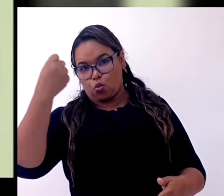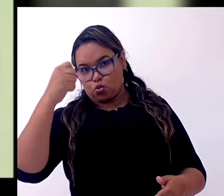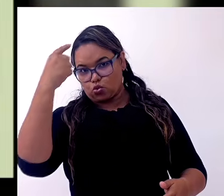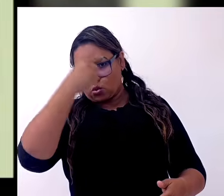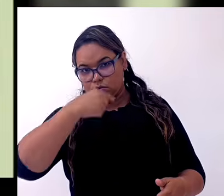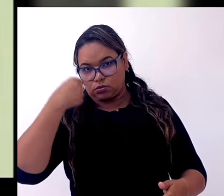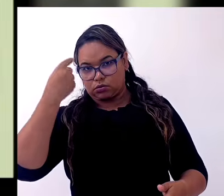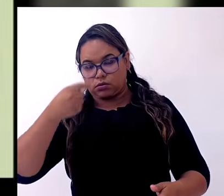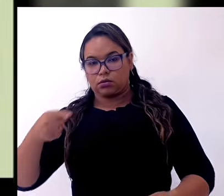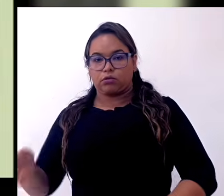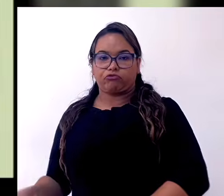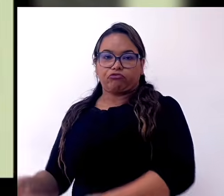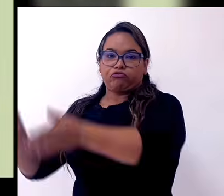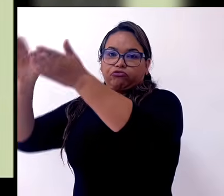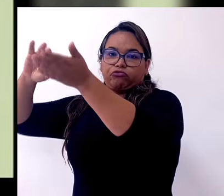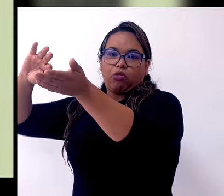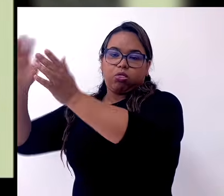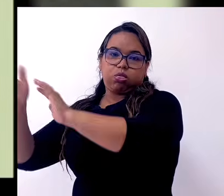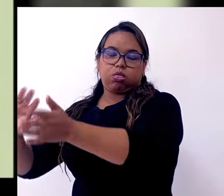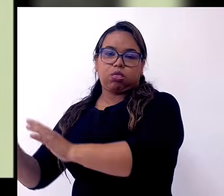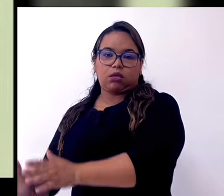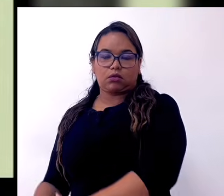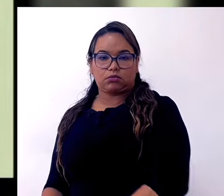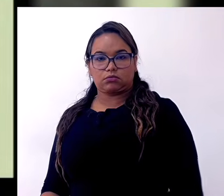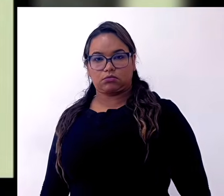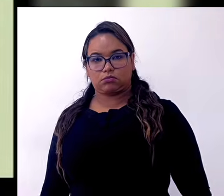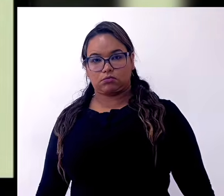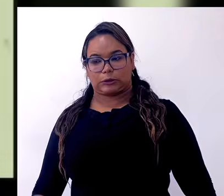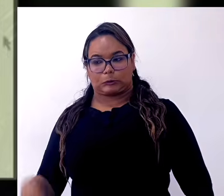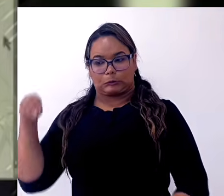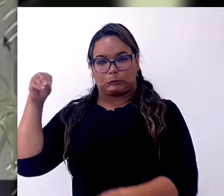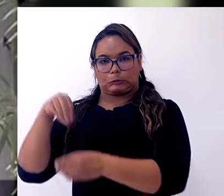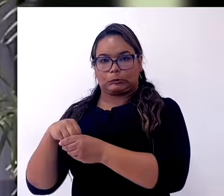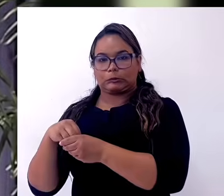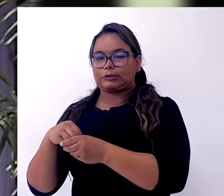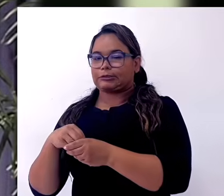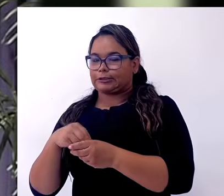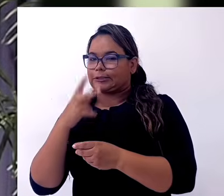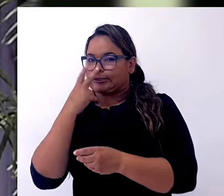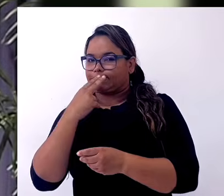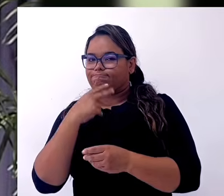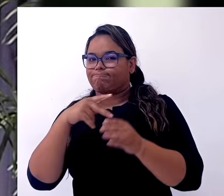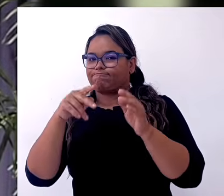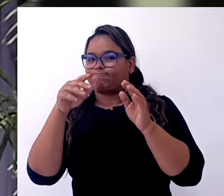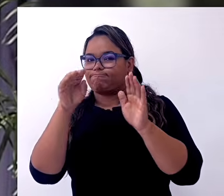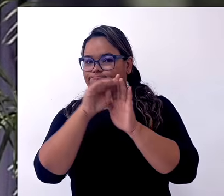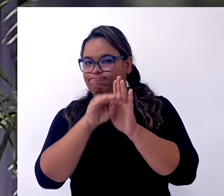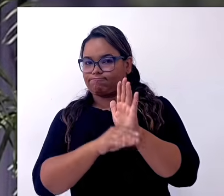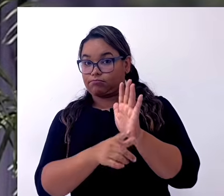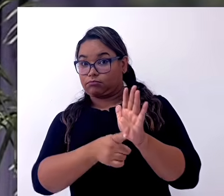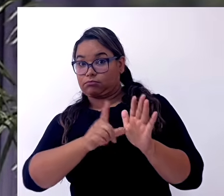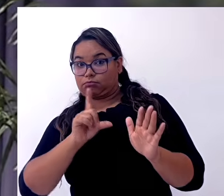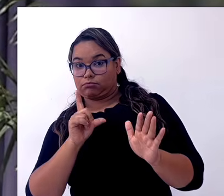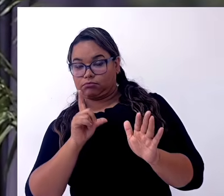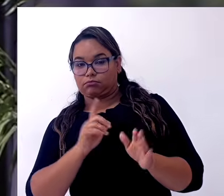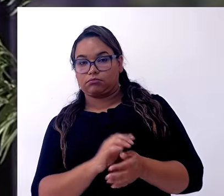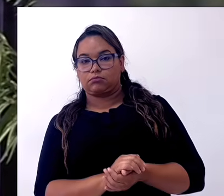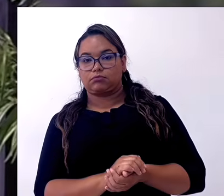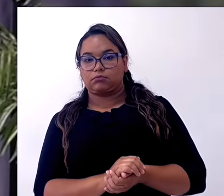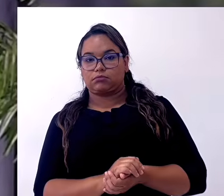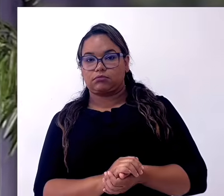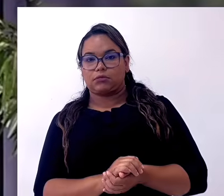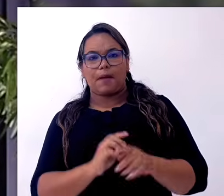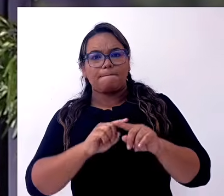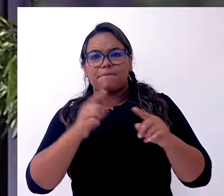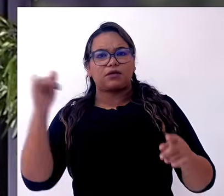CIA estaria ali, mas é claro, eles naturalmente abandonaram o edifício quando ocorreu aquela catástrofe. Então quem